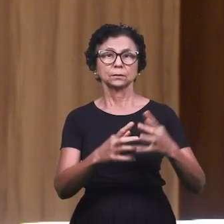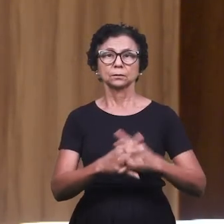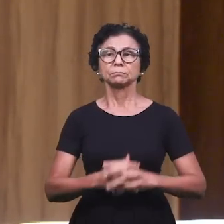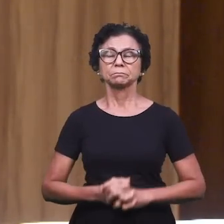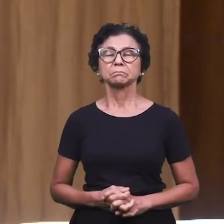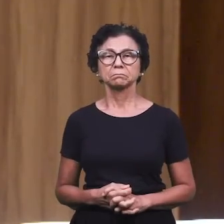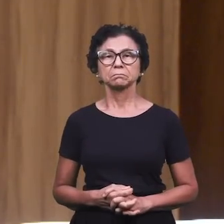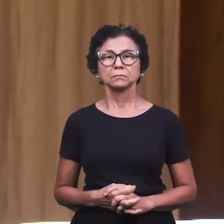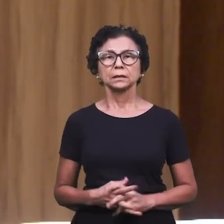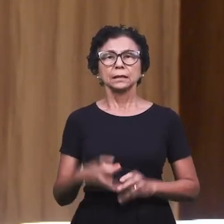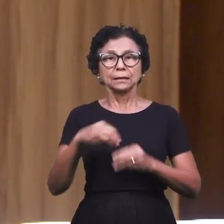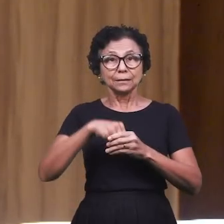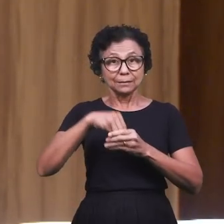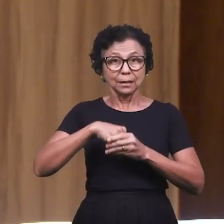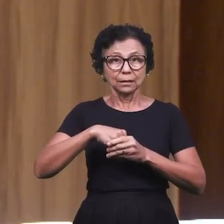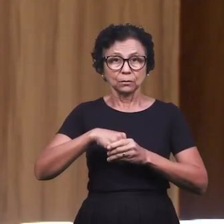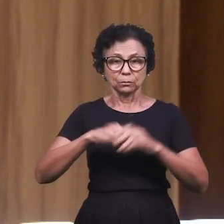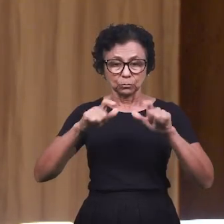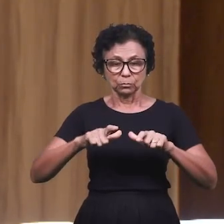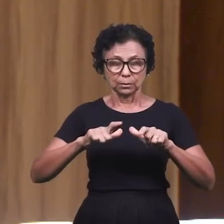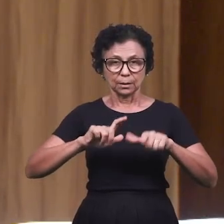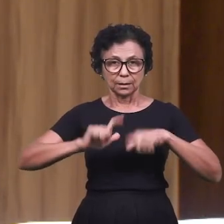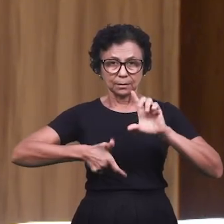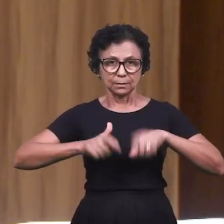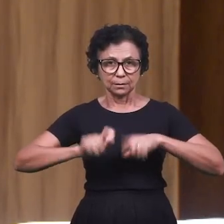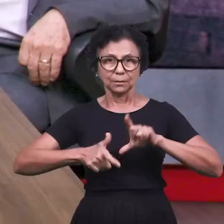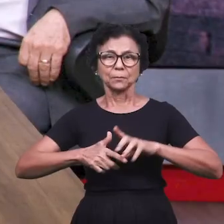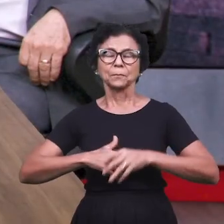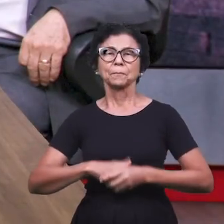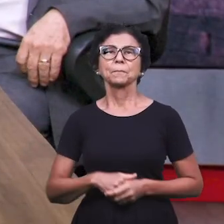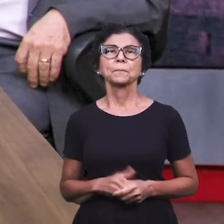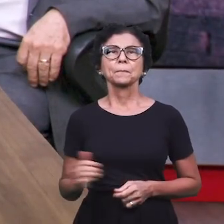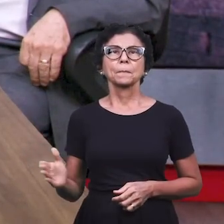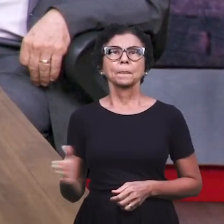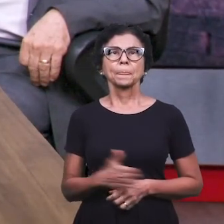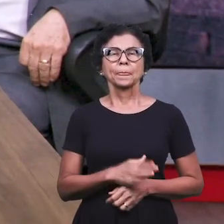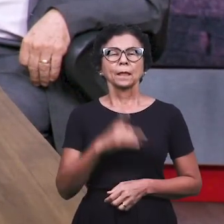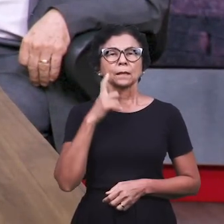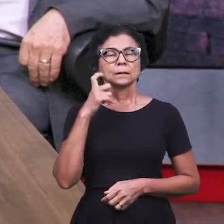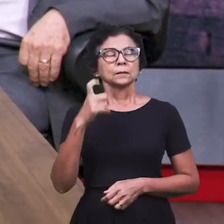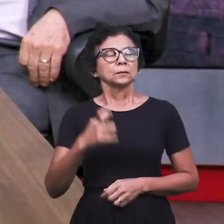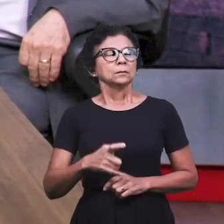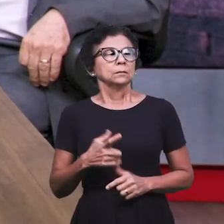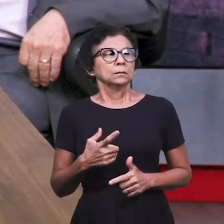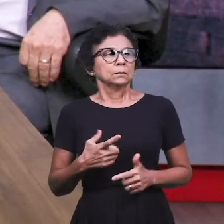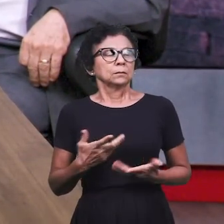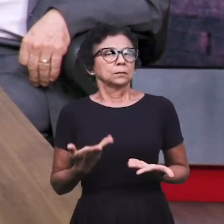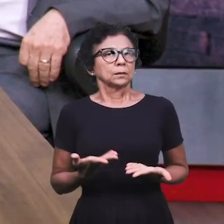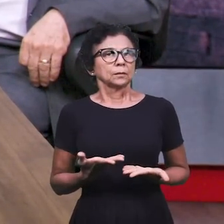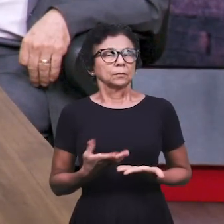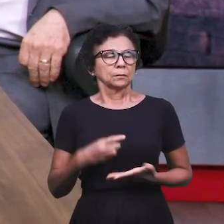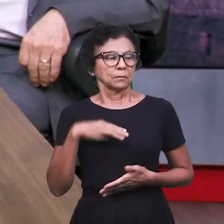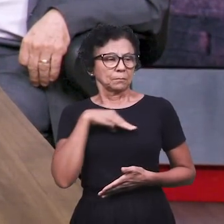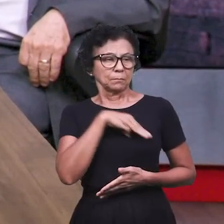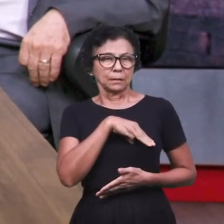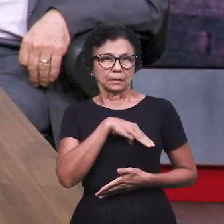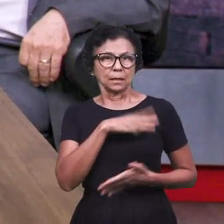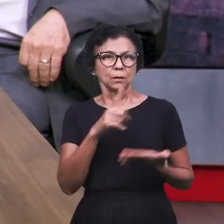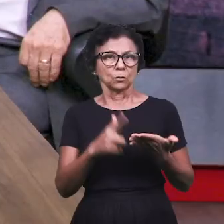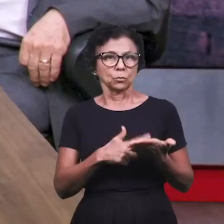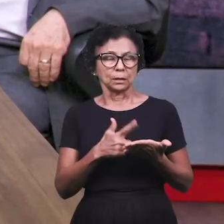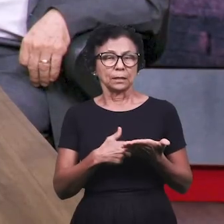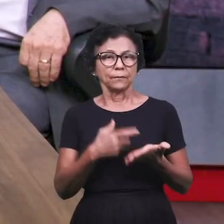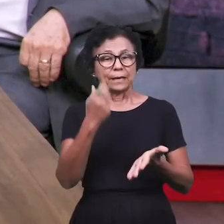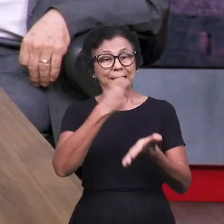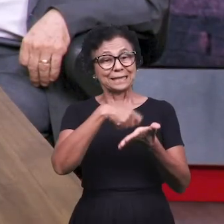de Israel ali mesmo, evangelizando judeus. É interessante, pastor Luiz Eugênio, porque o Evangelho de Mateus, ele é